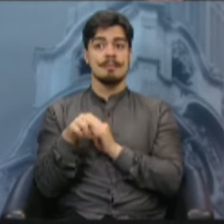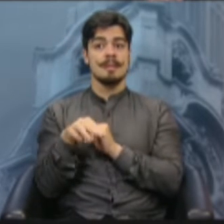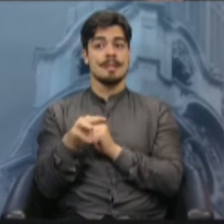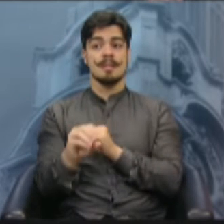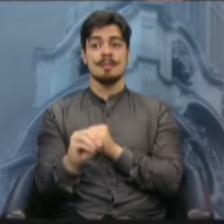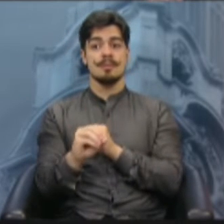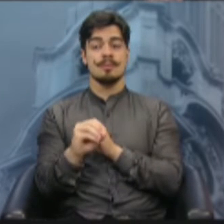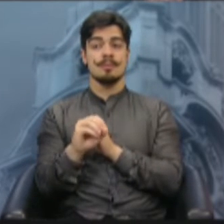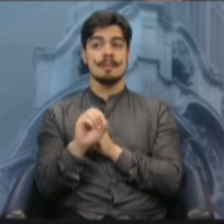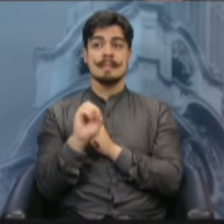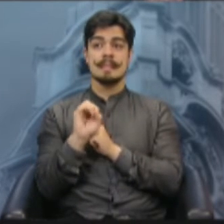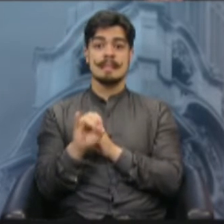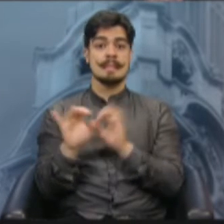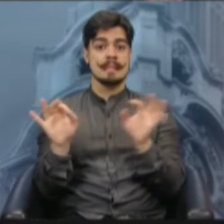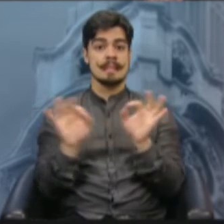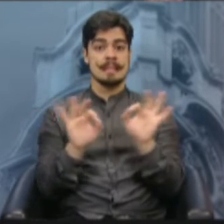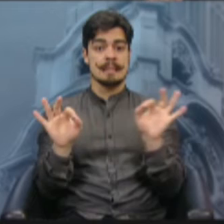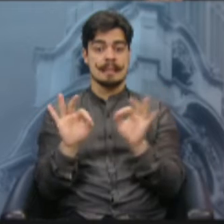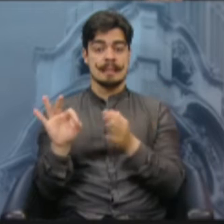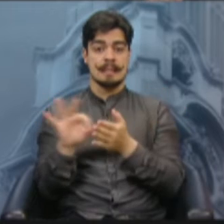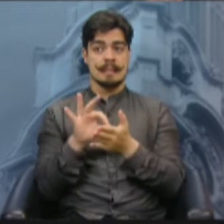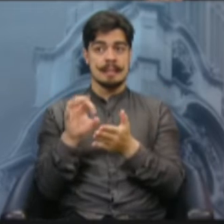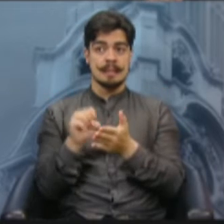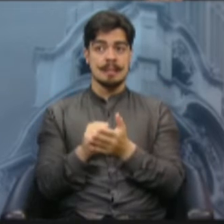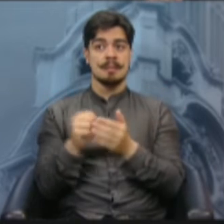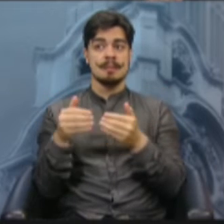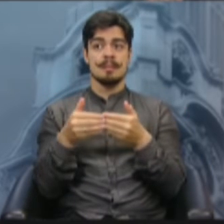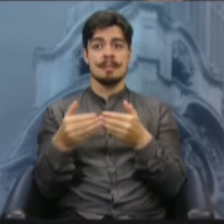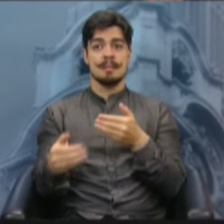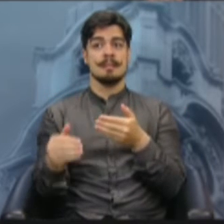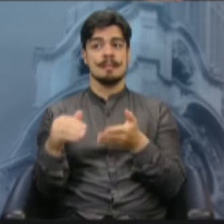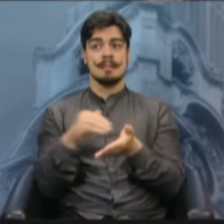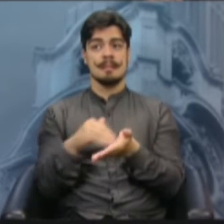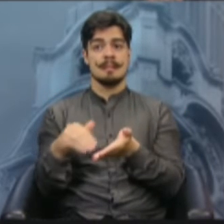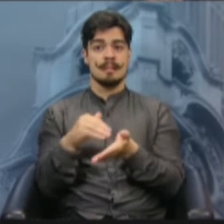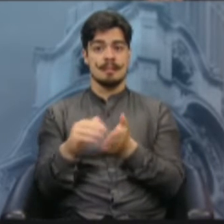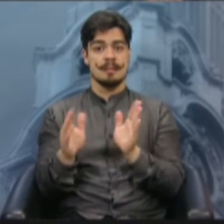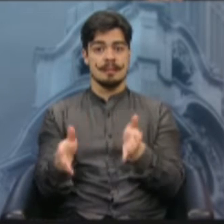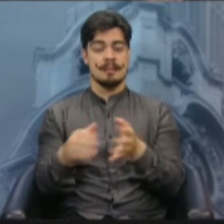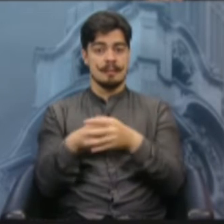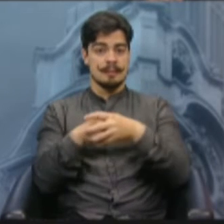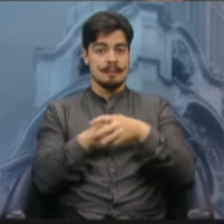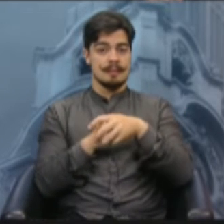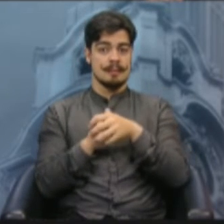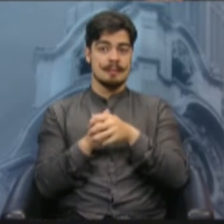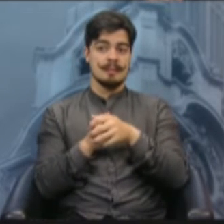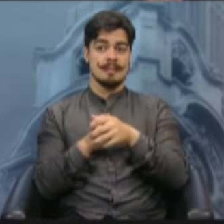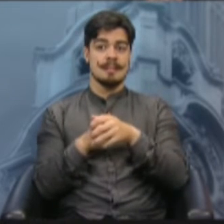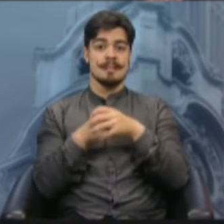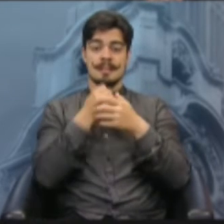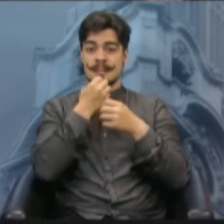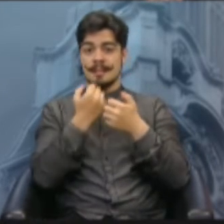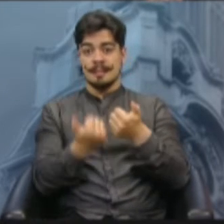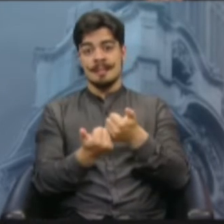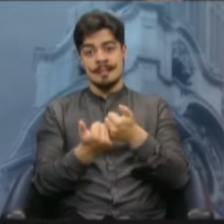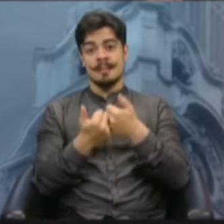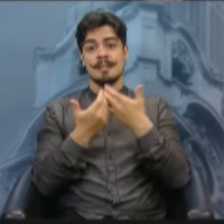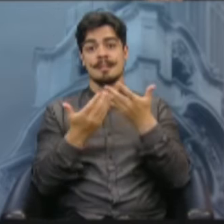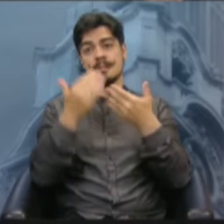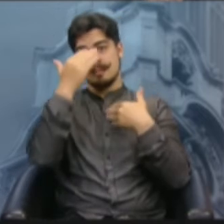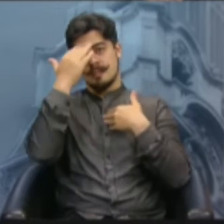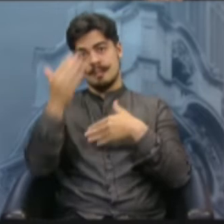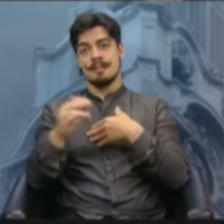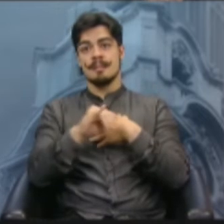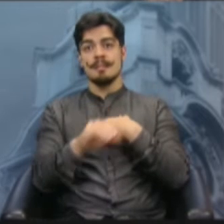governo. Não havendo mais inscritos, podemos passar ao secretário para as considerações finais. Então, acho que agradecer o João Hermínio, né, João